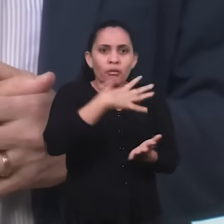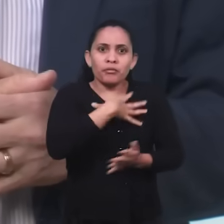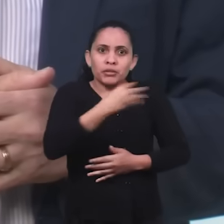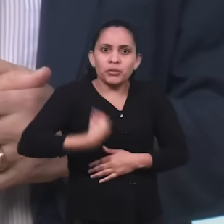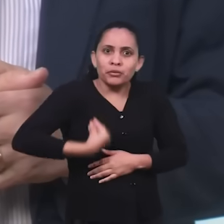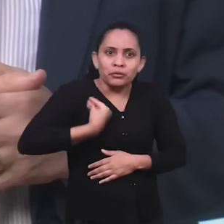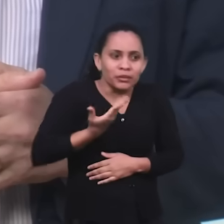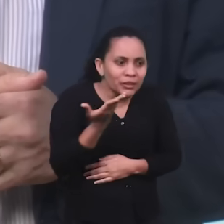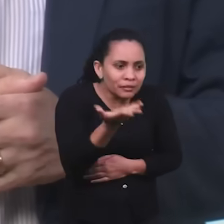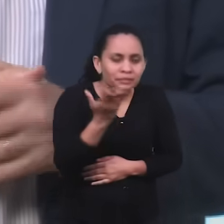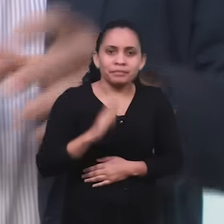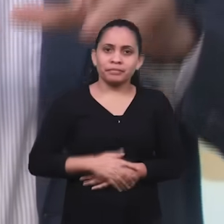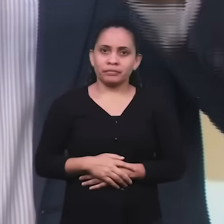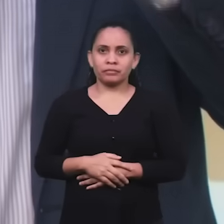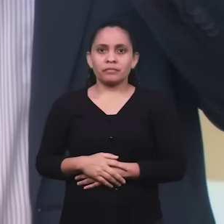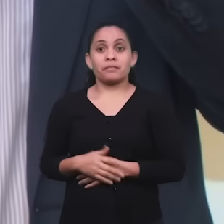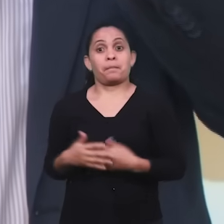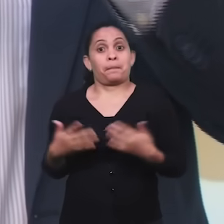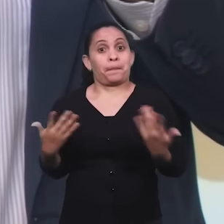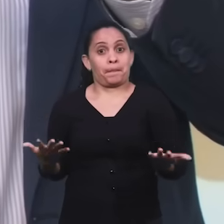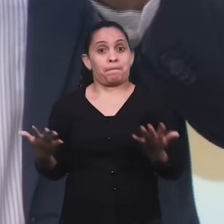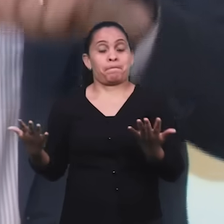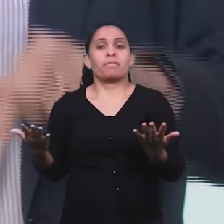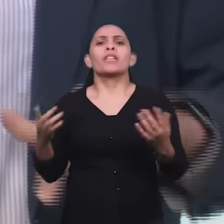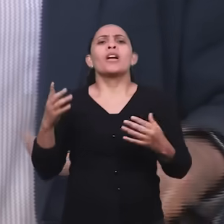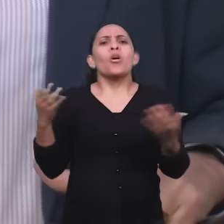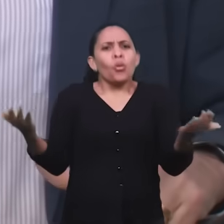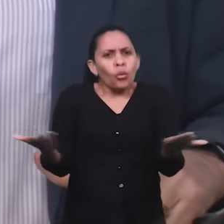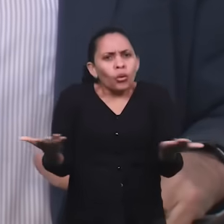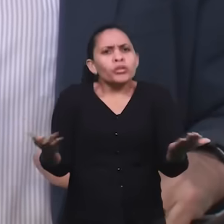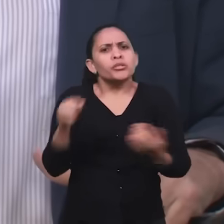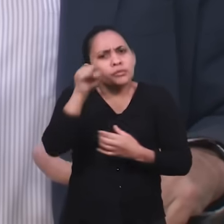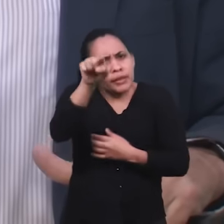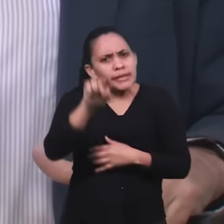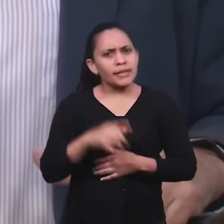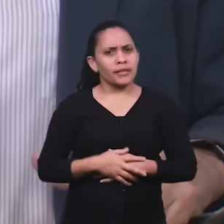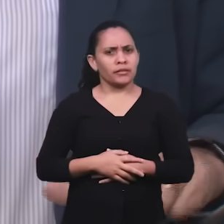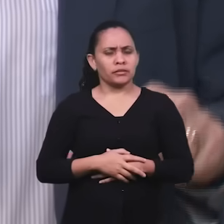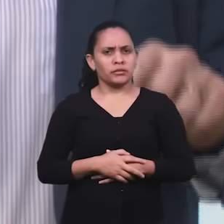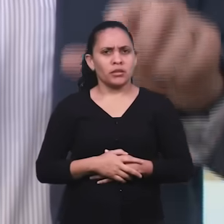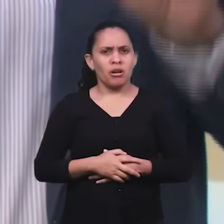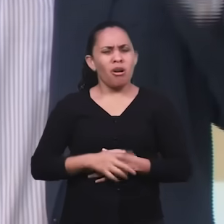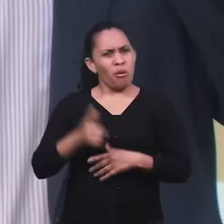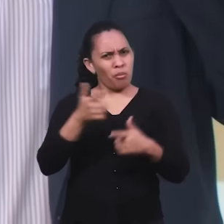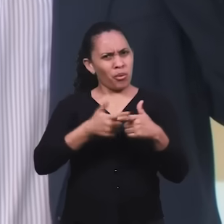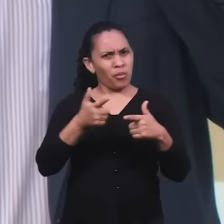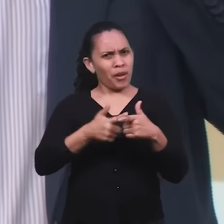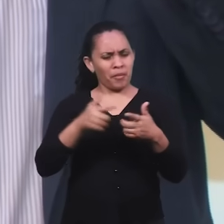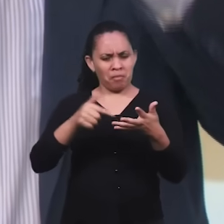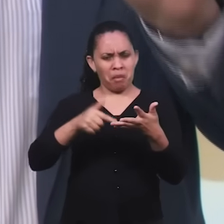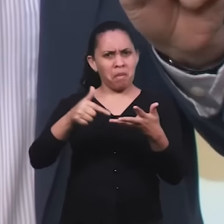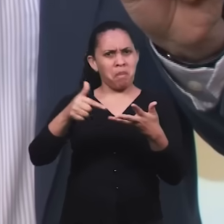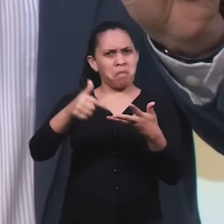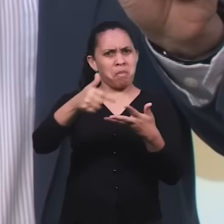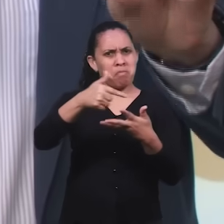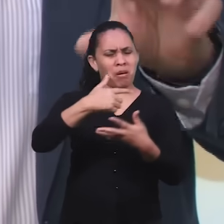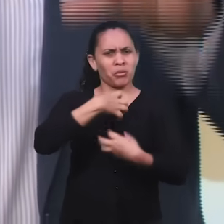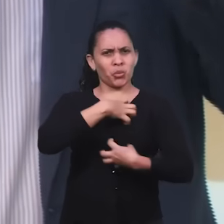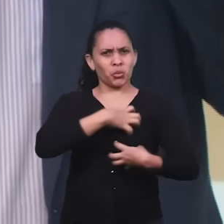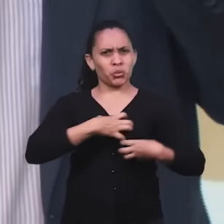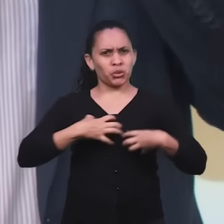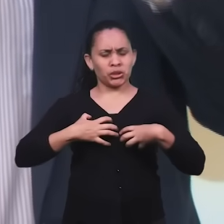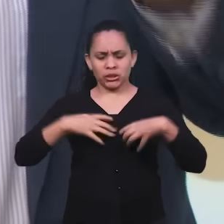da palavra do Senhor. Coloque no altar de Deus todas as suas